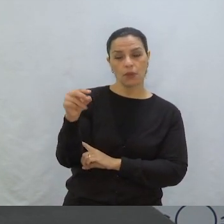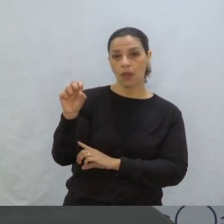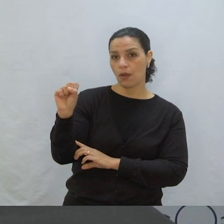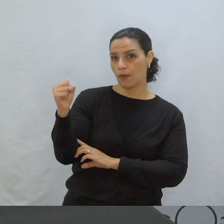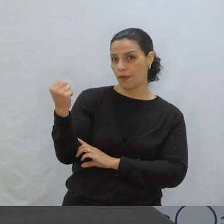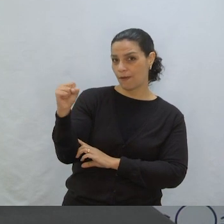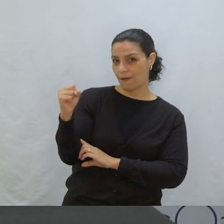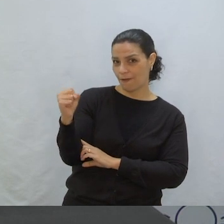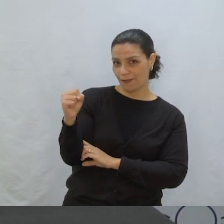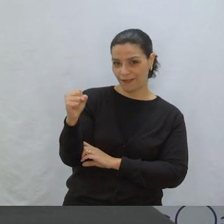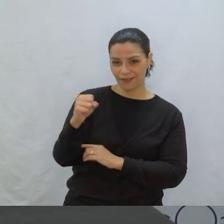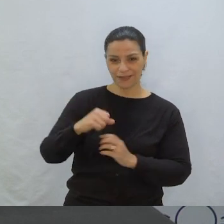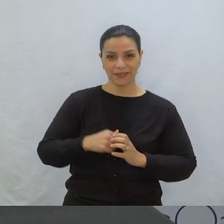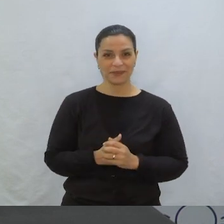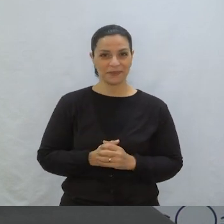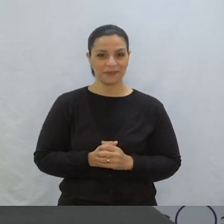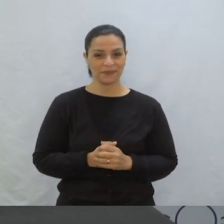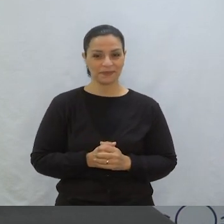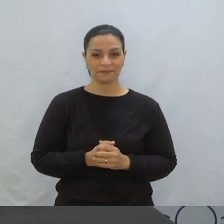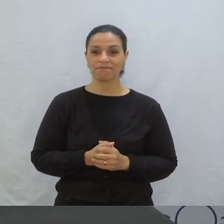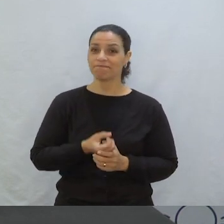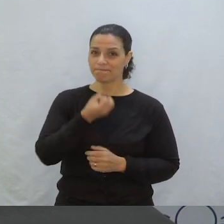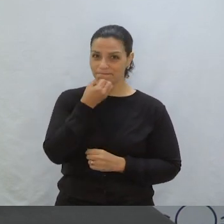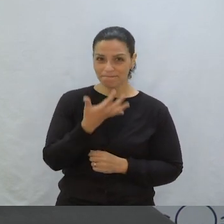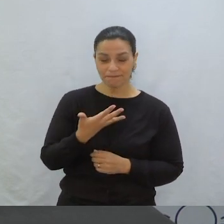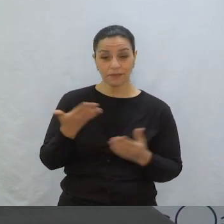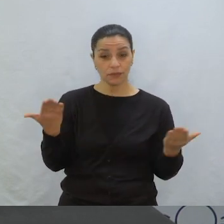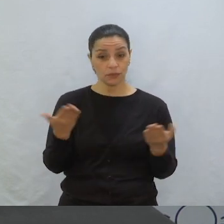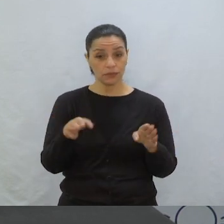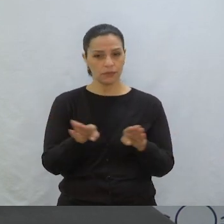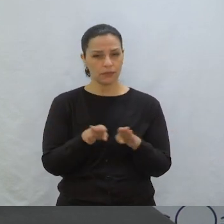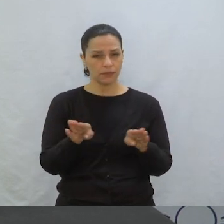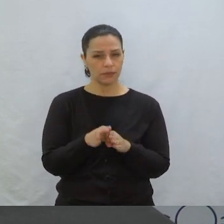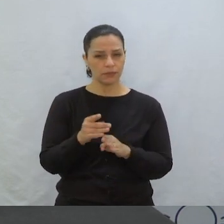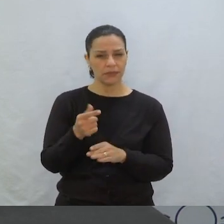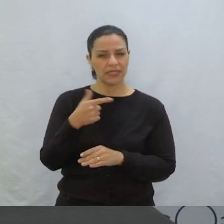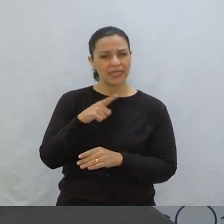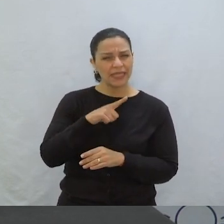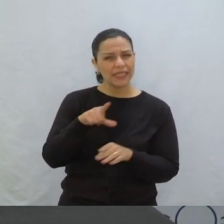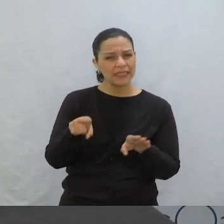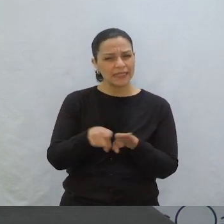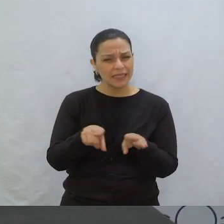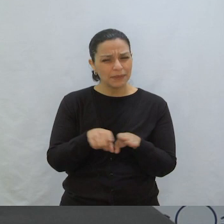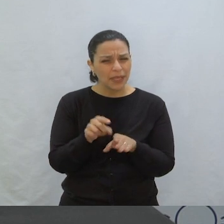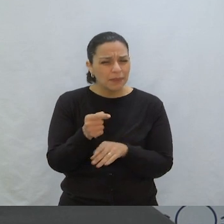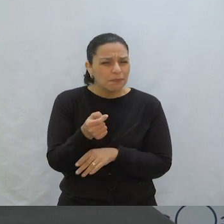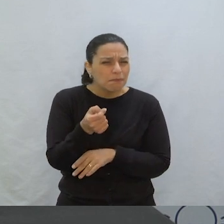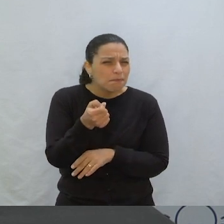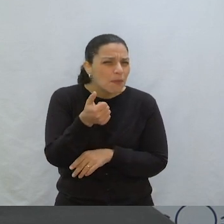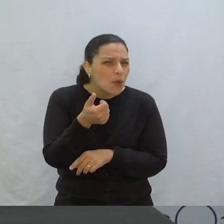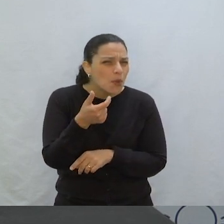3 é igual a 8. Muito bem. Então, agora temos